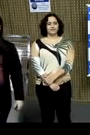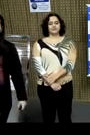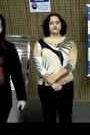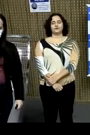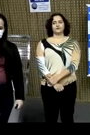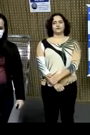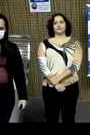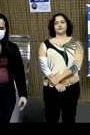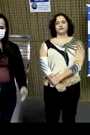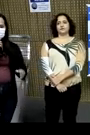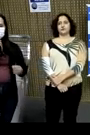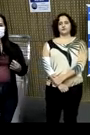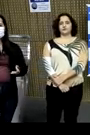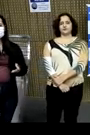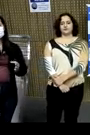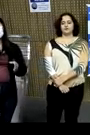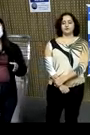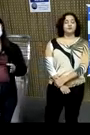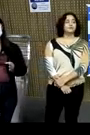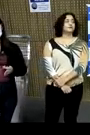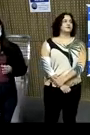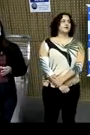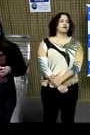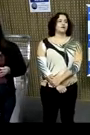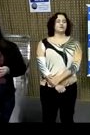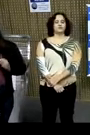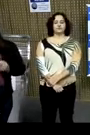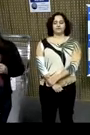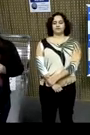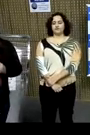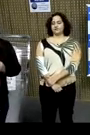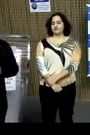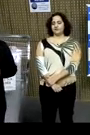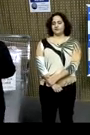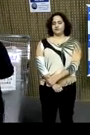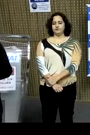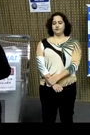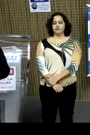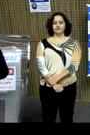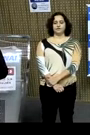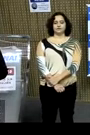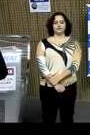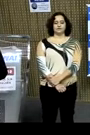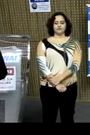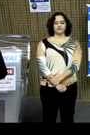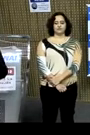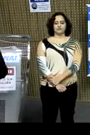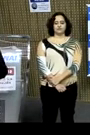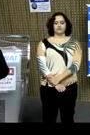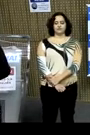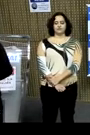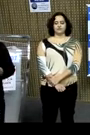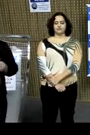mais consultas de pré-natal, com registro de PA e teste rápido, nós tivemos aqui uma porcentagem de 88 no ano